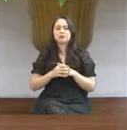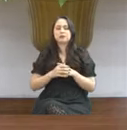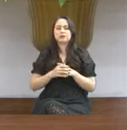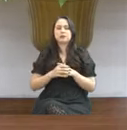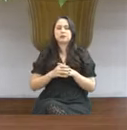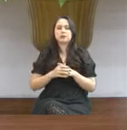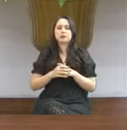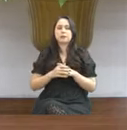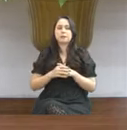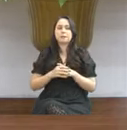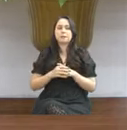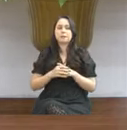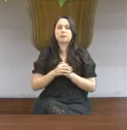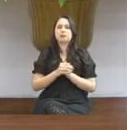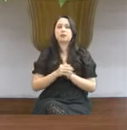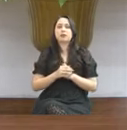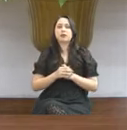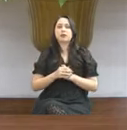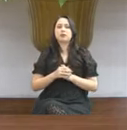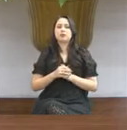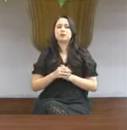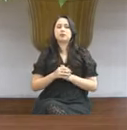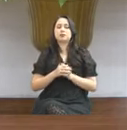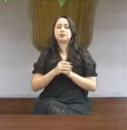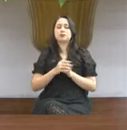conclusão. Sobre ele.